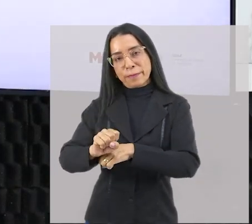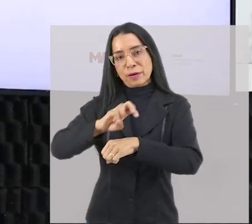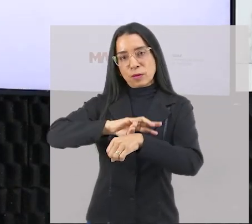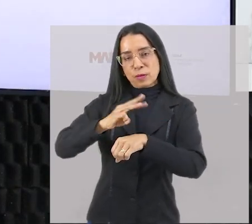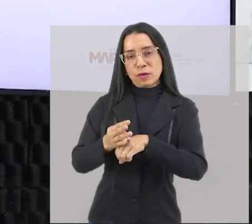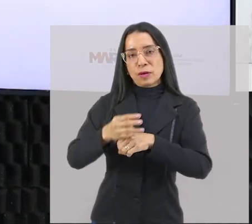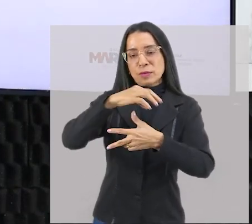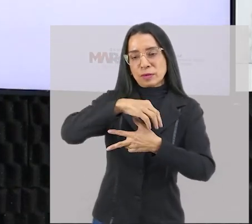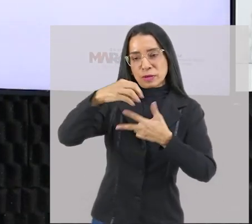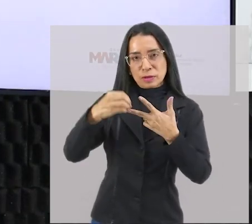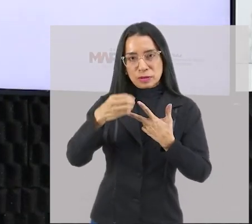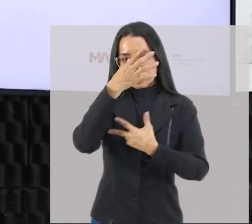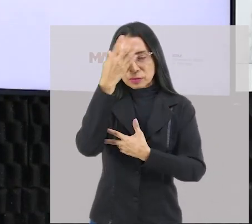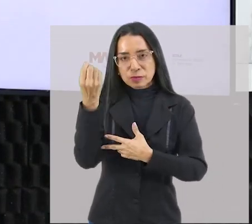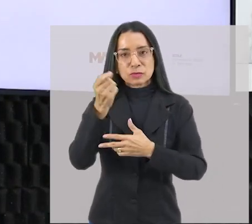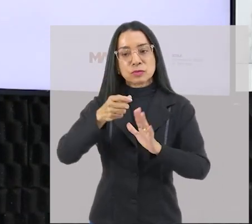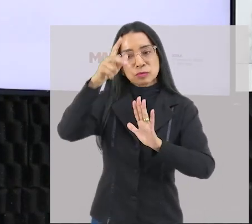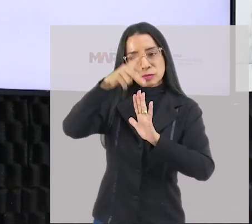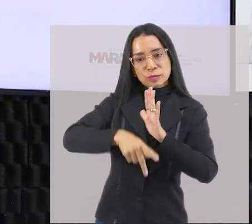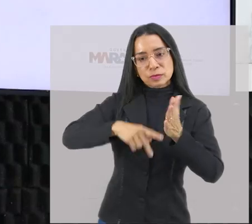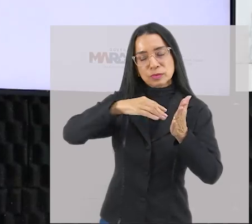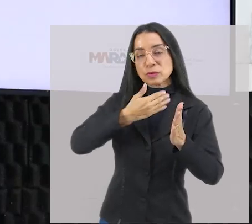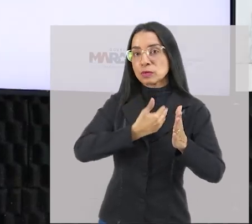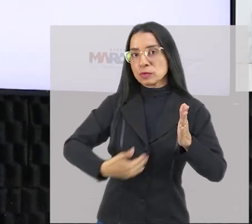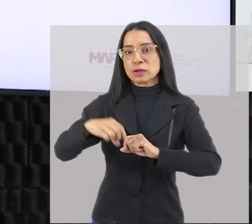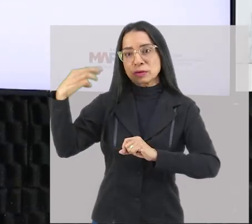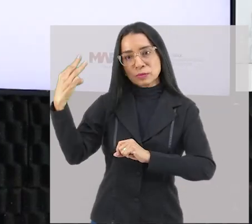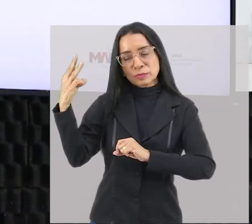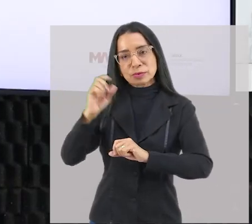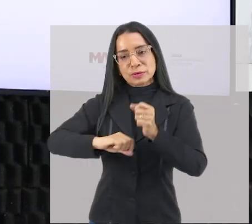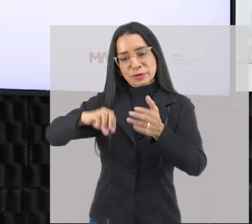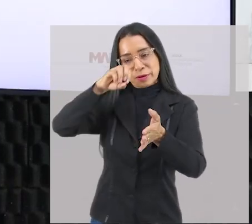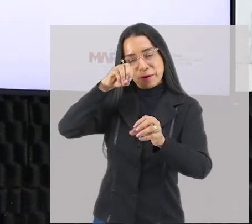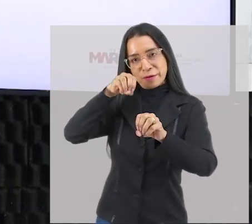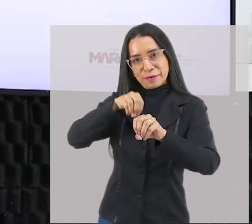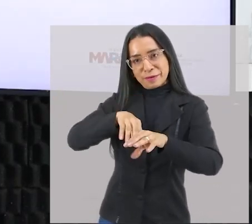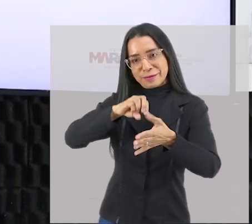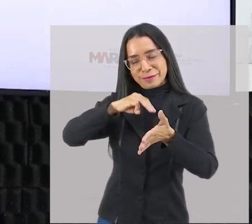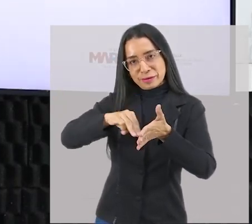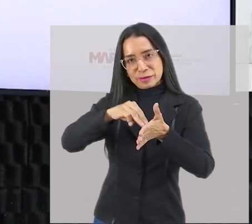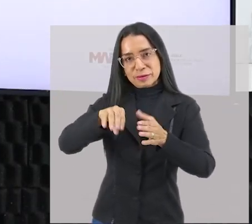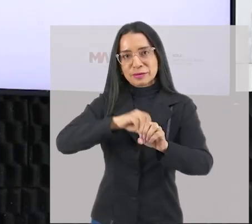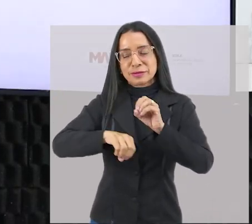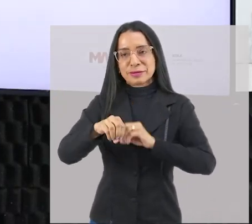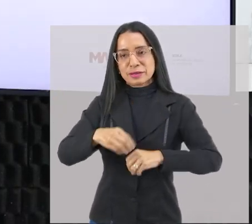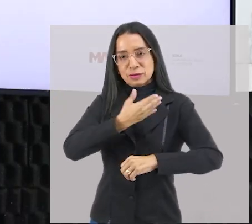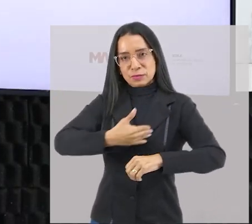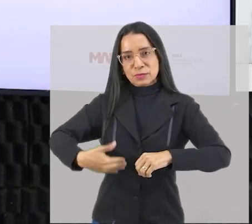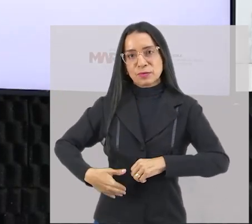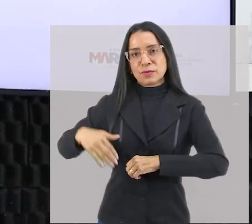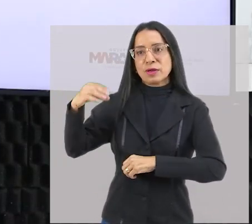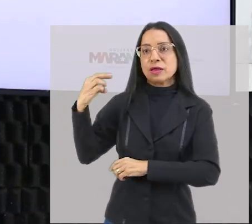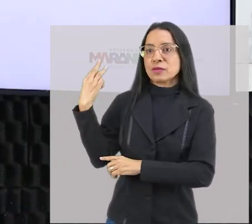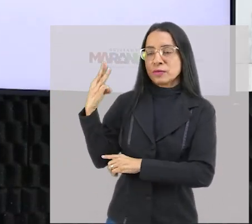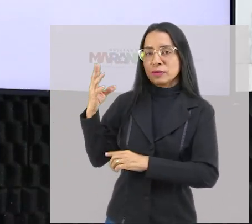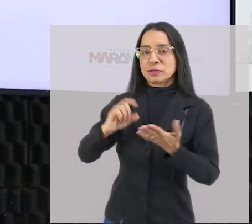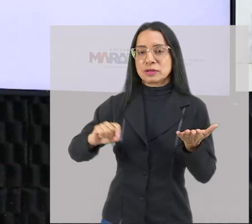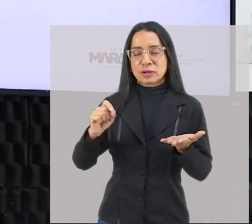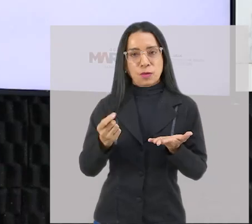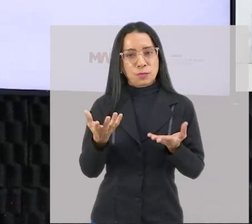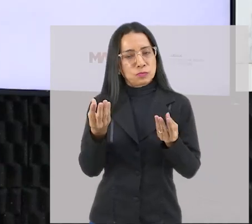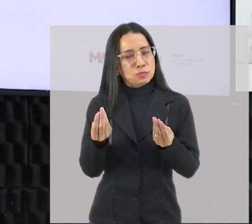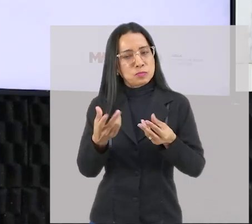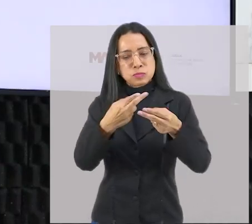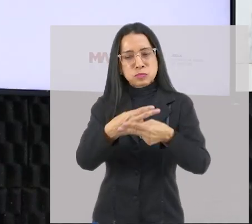Enem. Não esqueçam que a gente está com esse projeto do Governo do Estado do Maranhão, Secretaria de Educação do Governo do Estado. Olha, tem